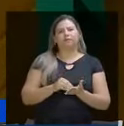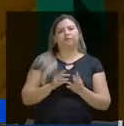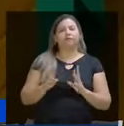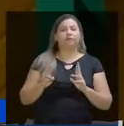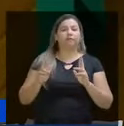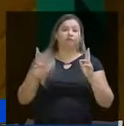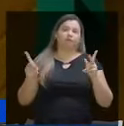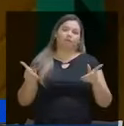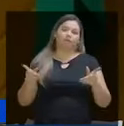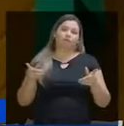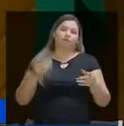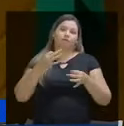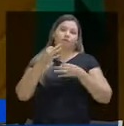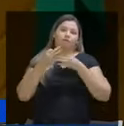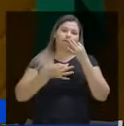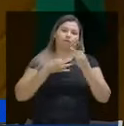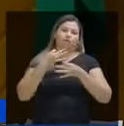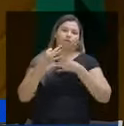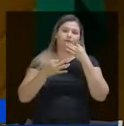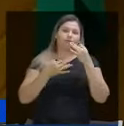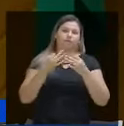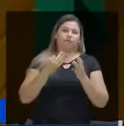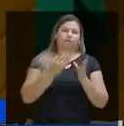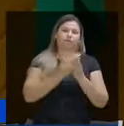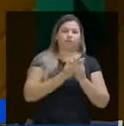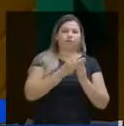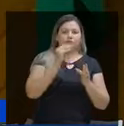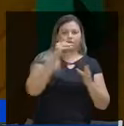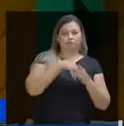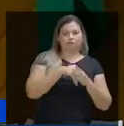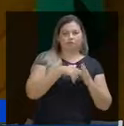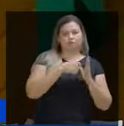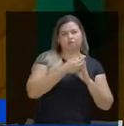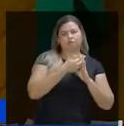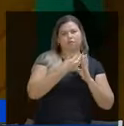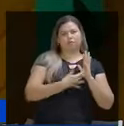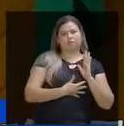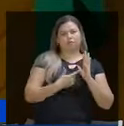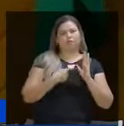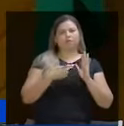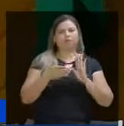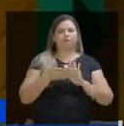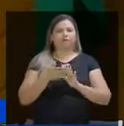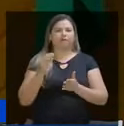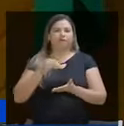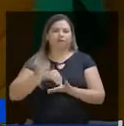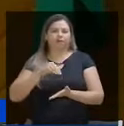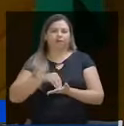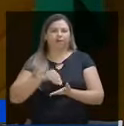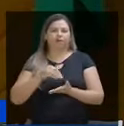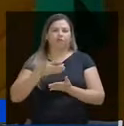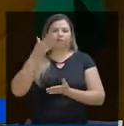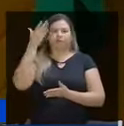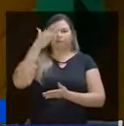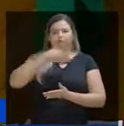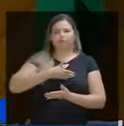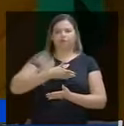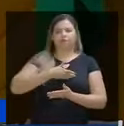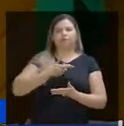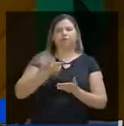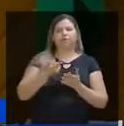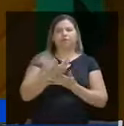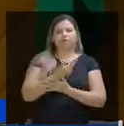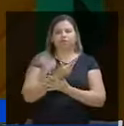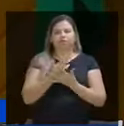Diferente do argumentado no recurso, o julgamento das contas como não prestadas gera um impedimento de obtenção